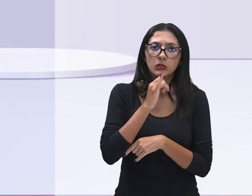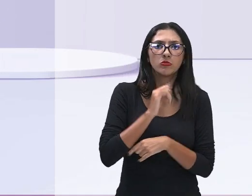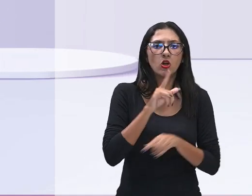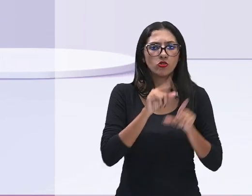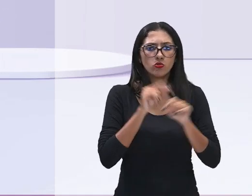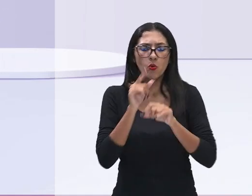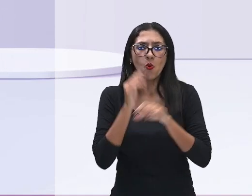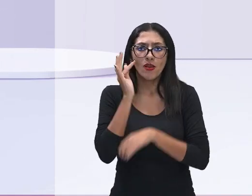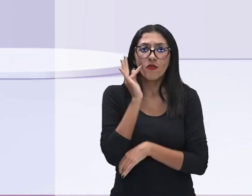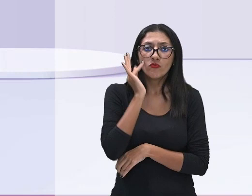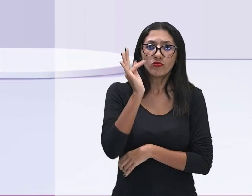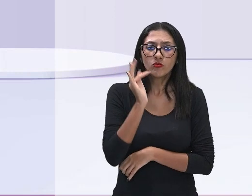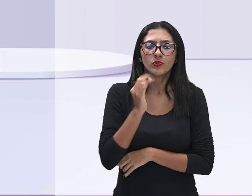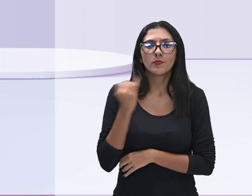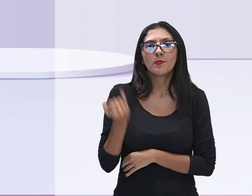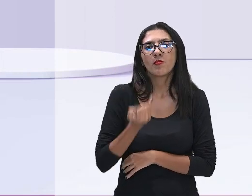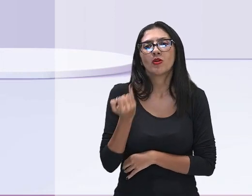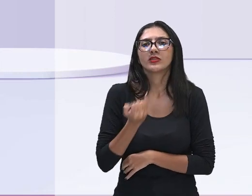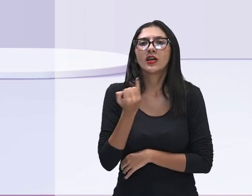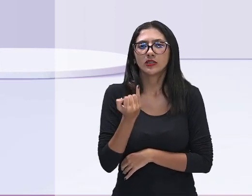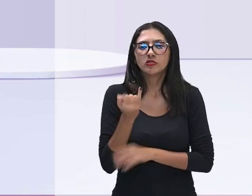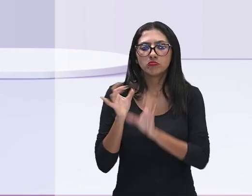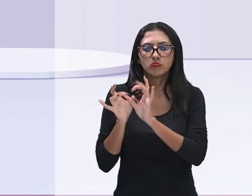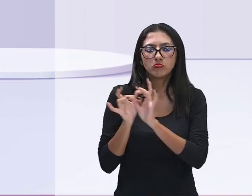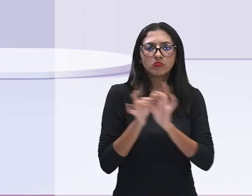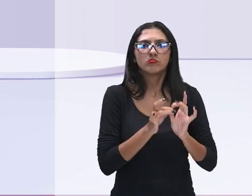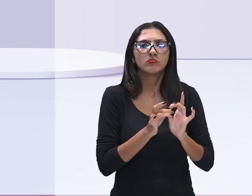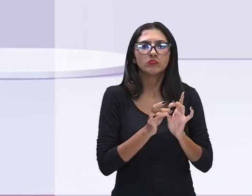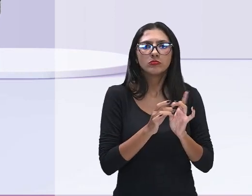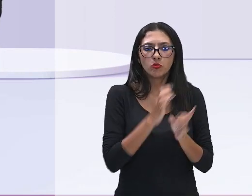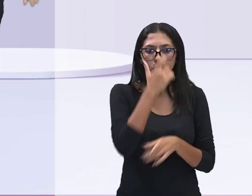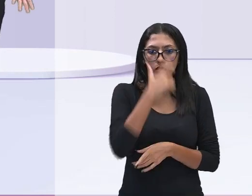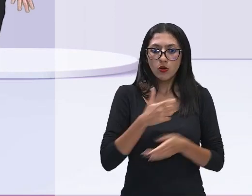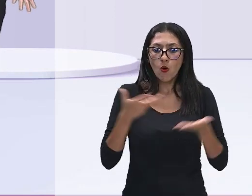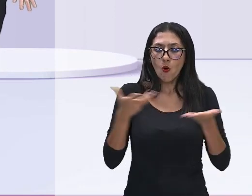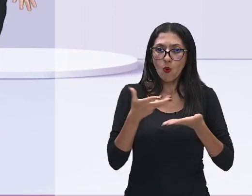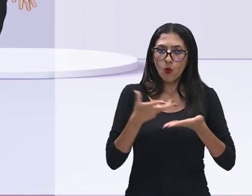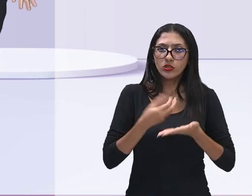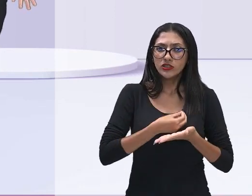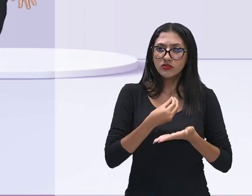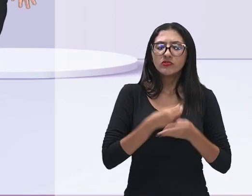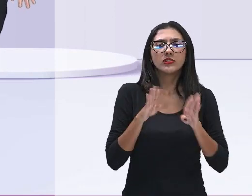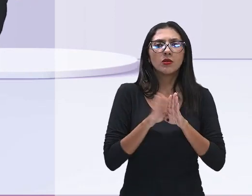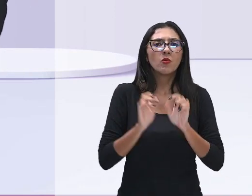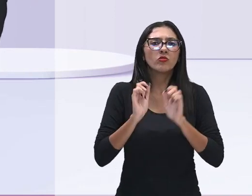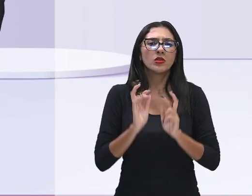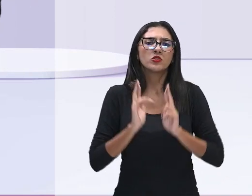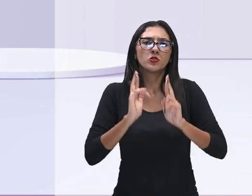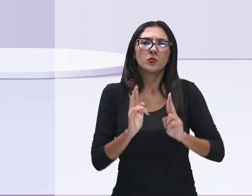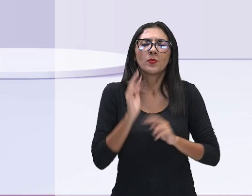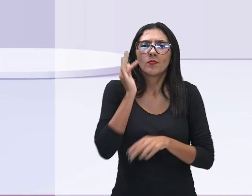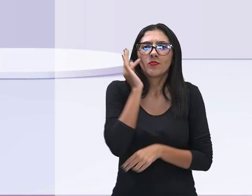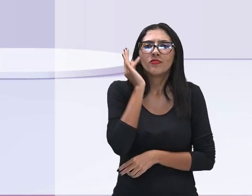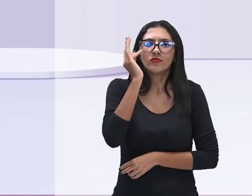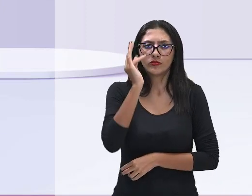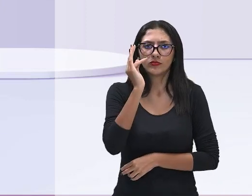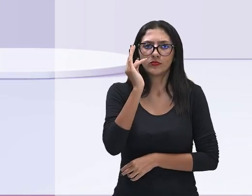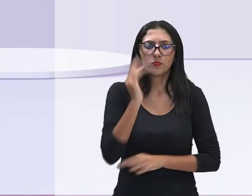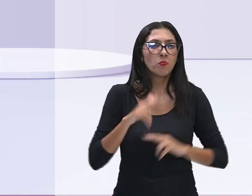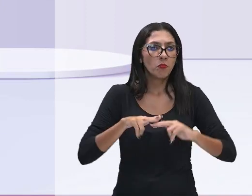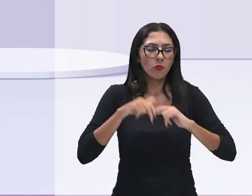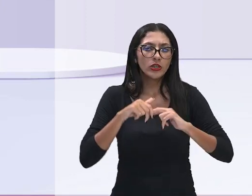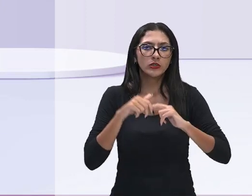importantes alinhadas com quem você é e o que você deseja para a sua vida, tá? Então, o autoconhecimento